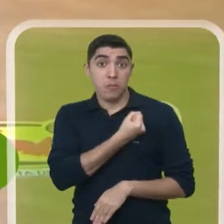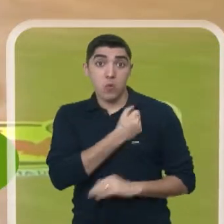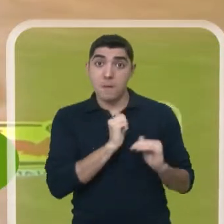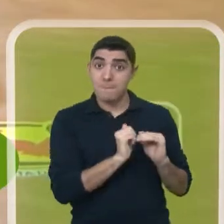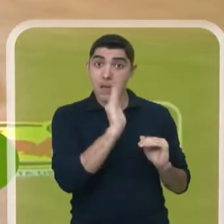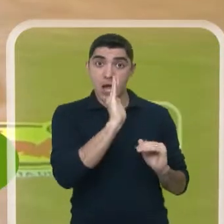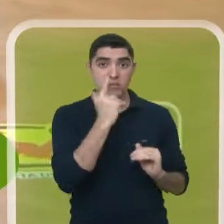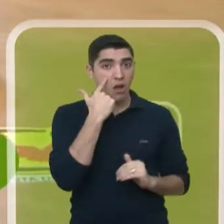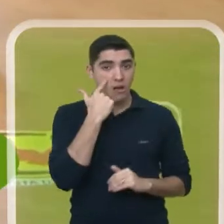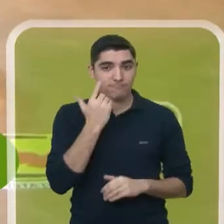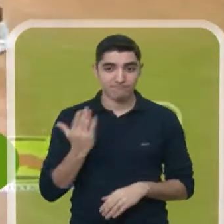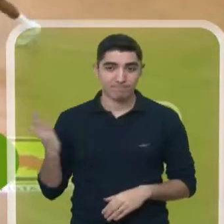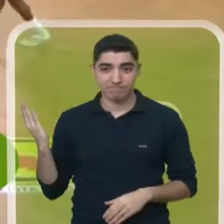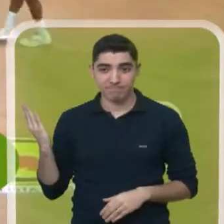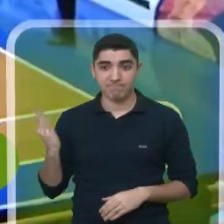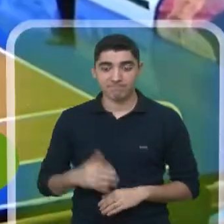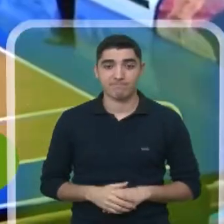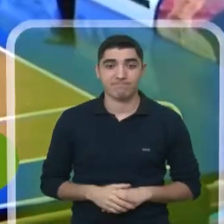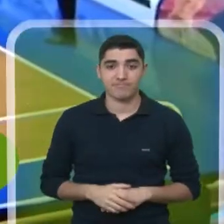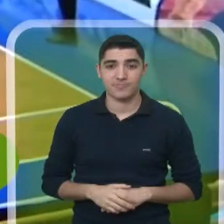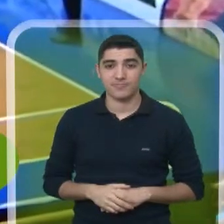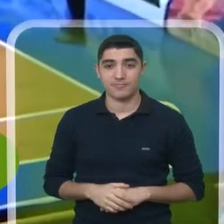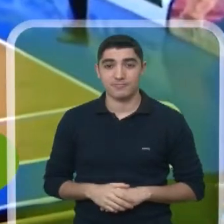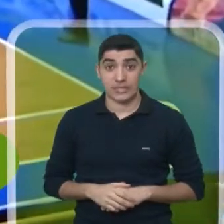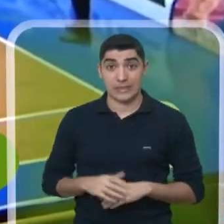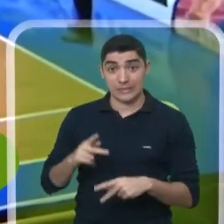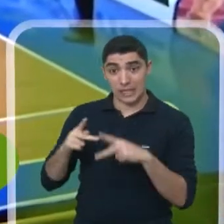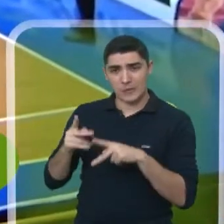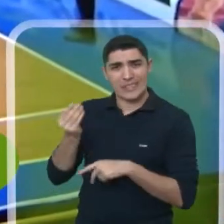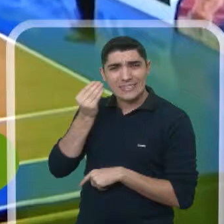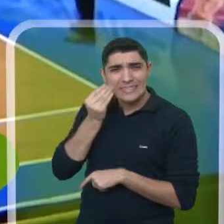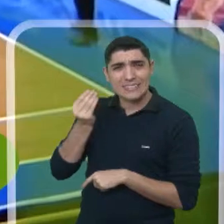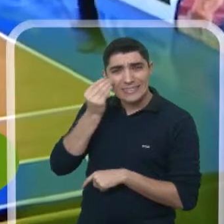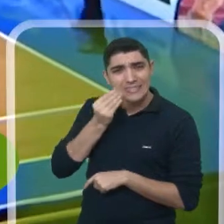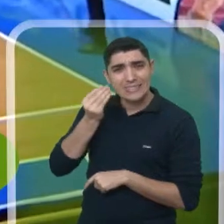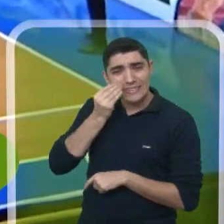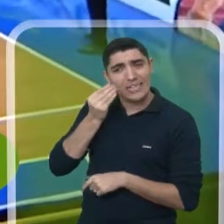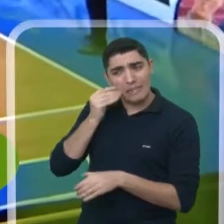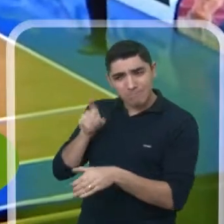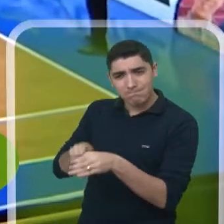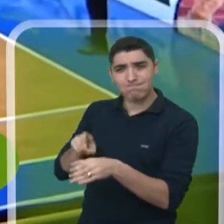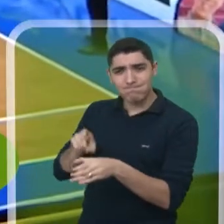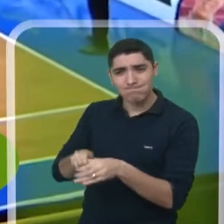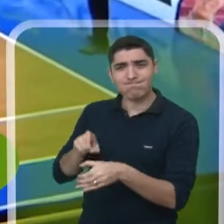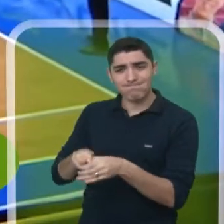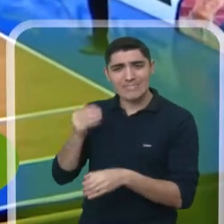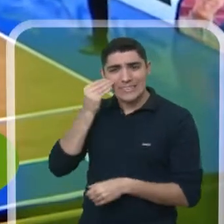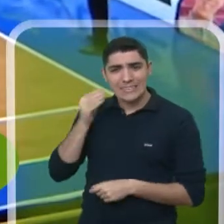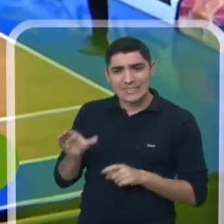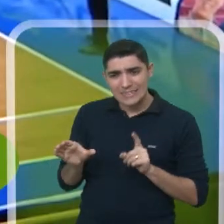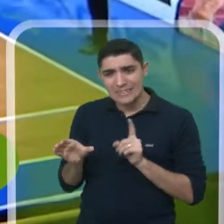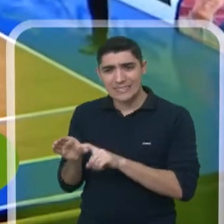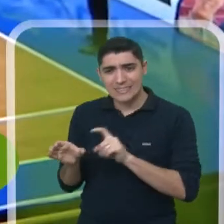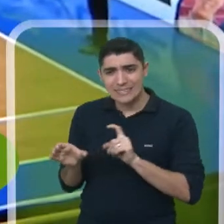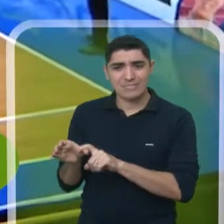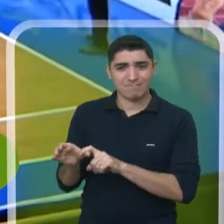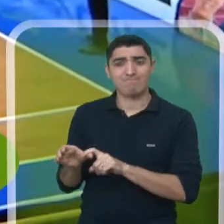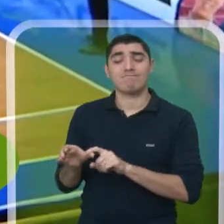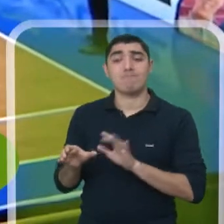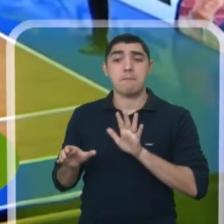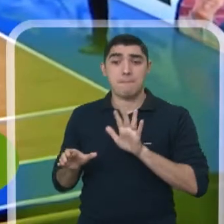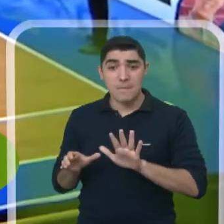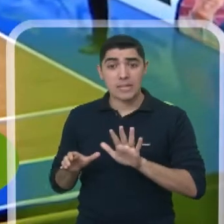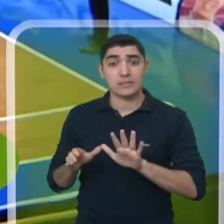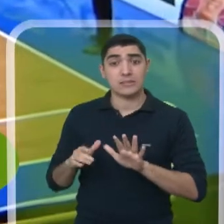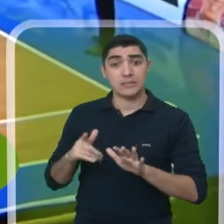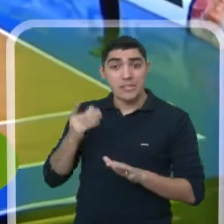com 2 cestas de Jorginho. O São José tentava ir para o ataque, brigava pela posse da bola e mesmo